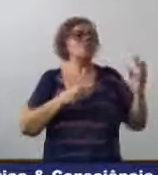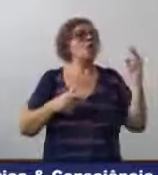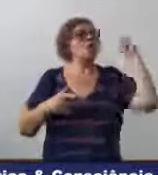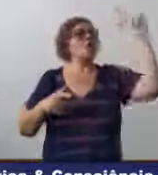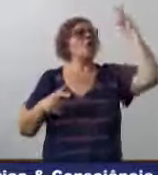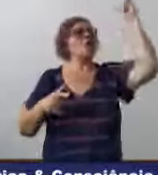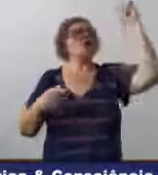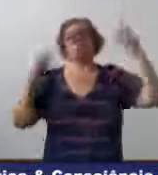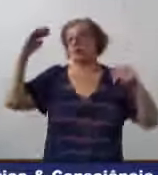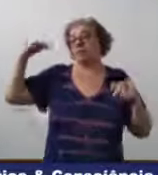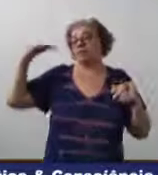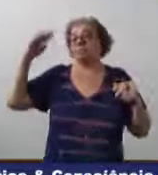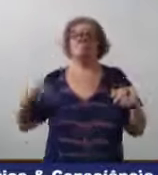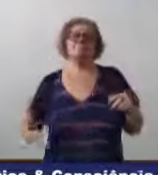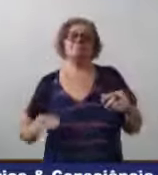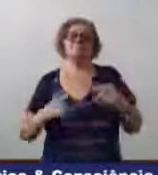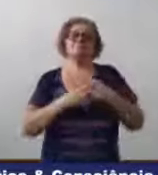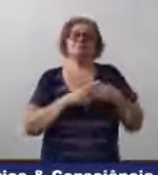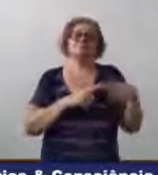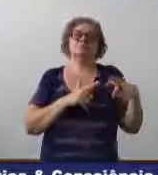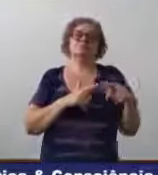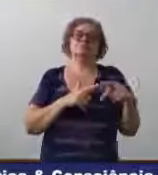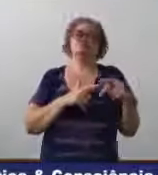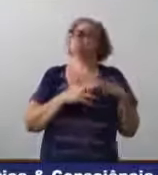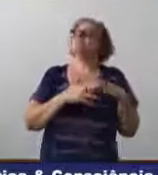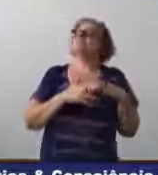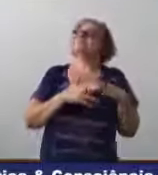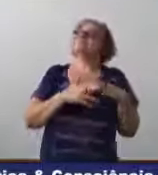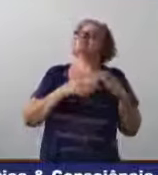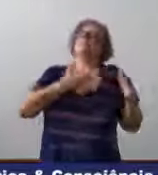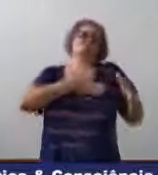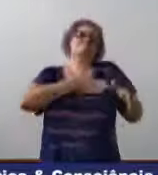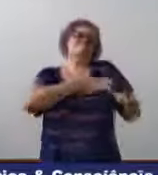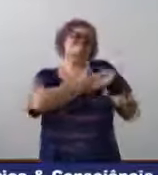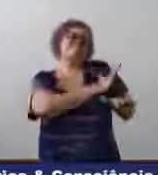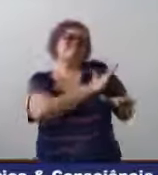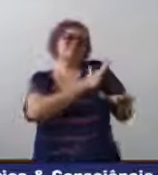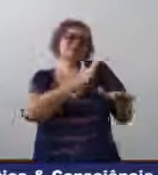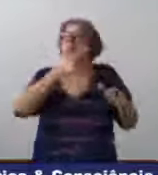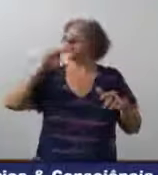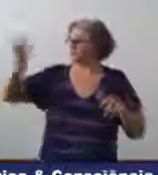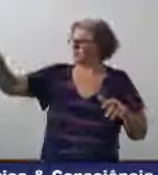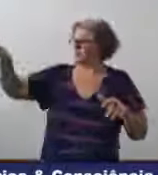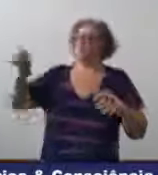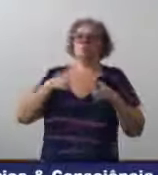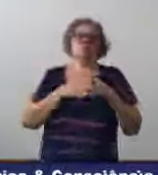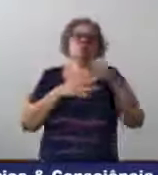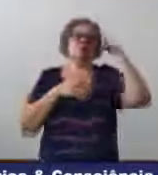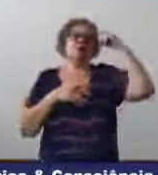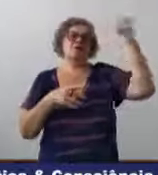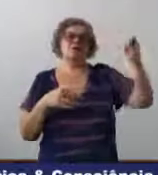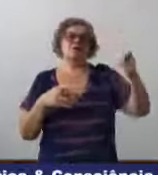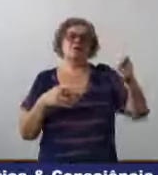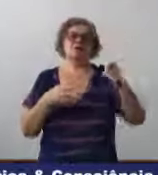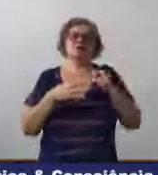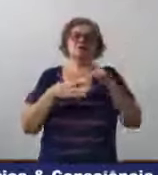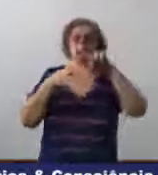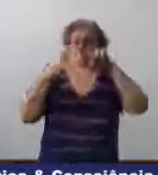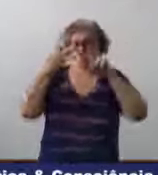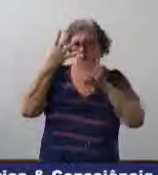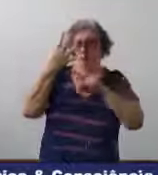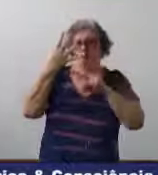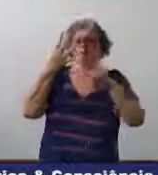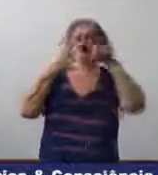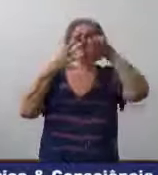estatura alta, mediana e baixa. E de repente criamos preconceitos em relação a um ou outro. Inventamos que existem